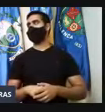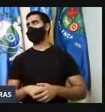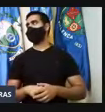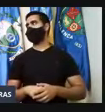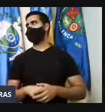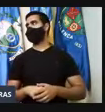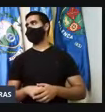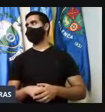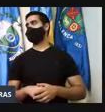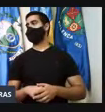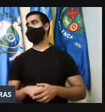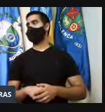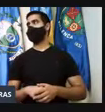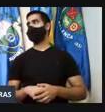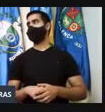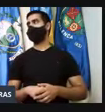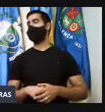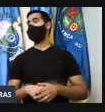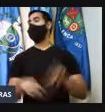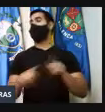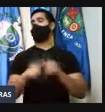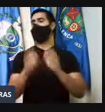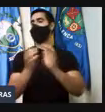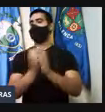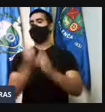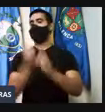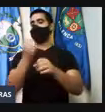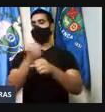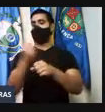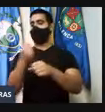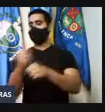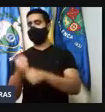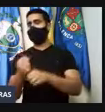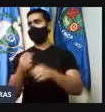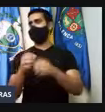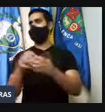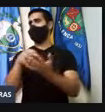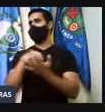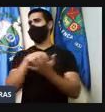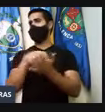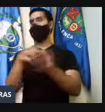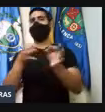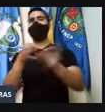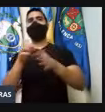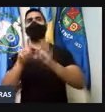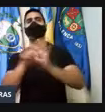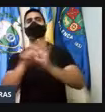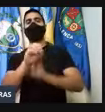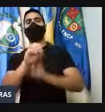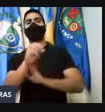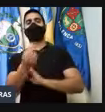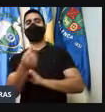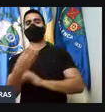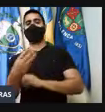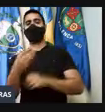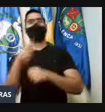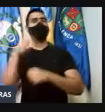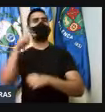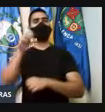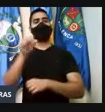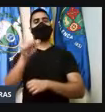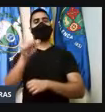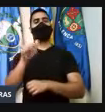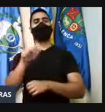com a Comissão de Constituição, Serviço Público, Obra, Urbanismo, Infraestrutura, Transporte e Projeto de Lei Ordinário 063, do vereador Saulo